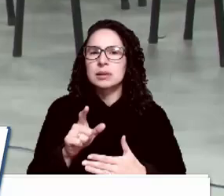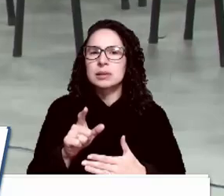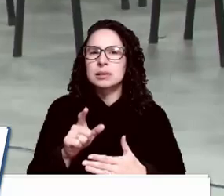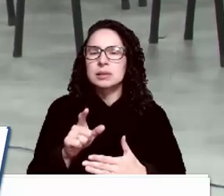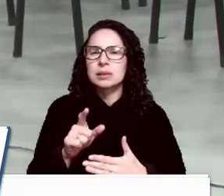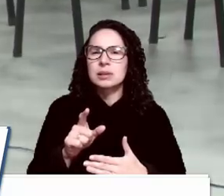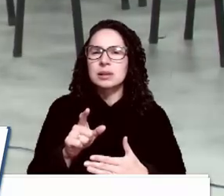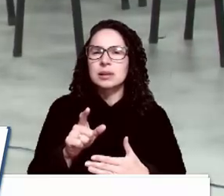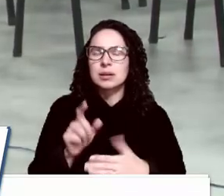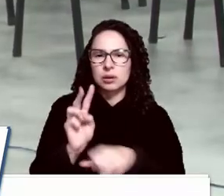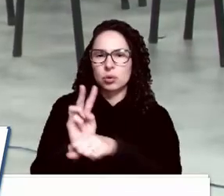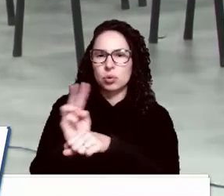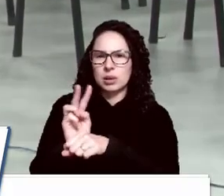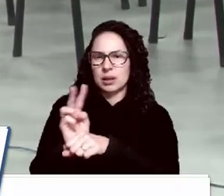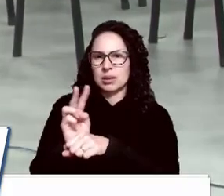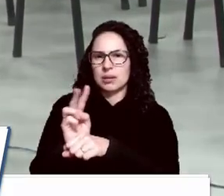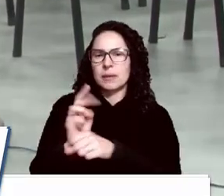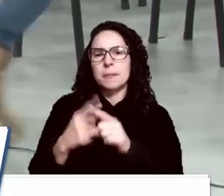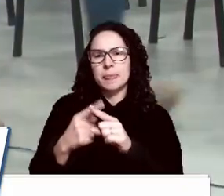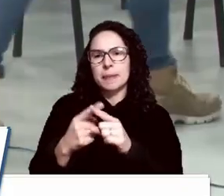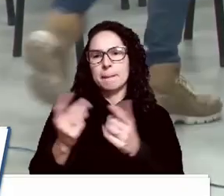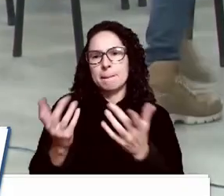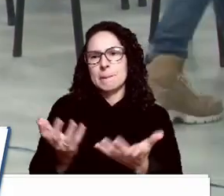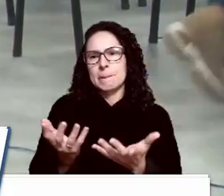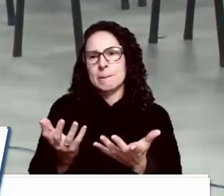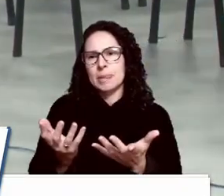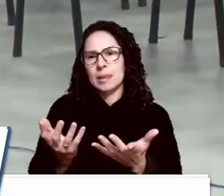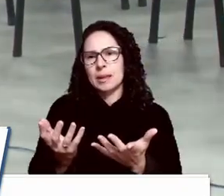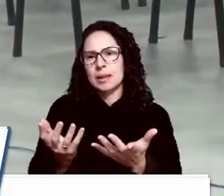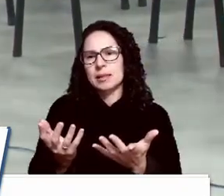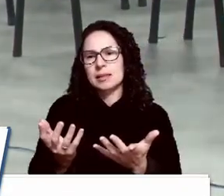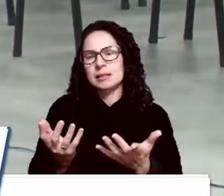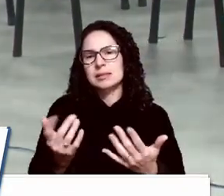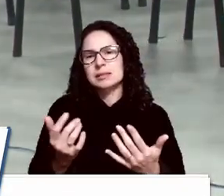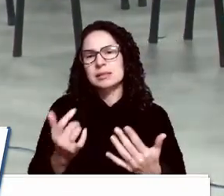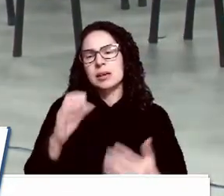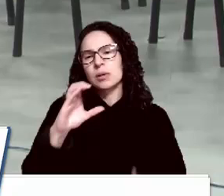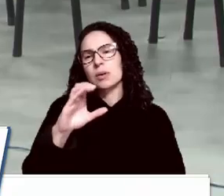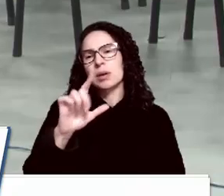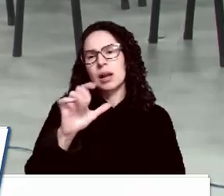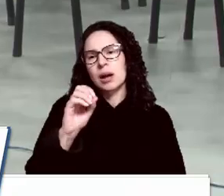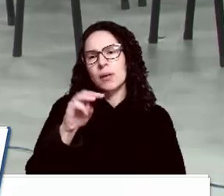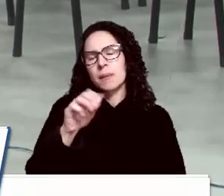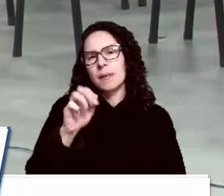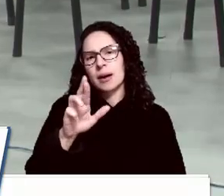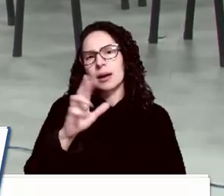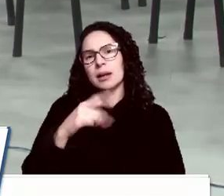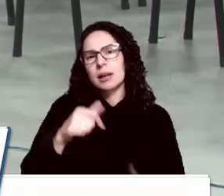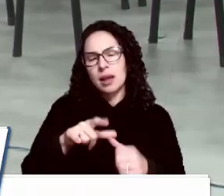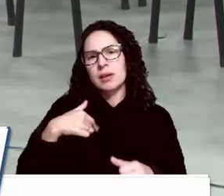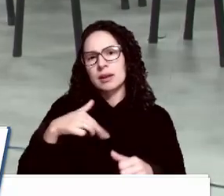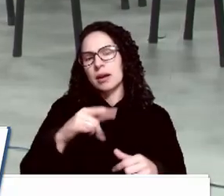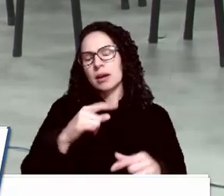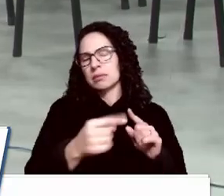essa proteção, porque hoje, eu vou até citar aqui, que a pessoa se chama Cleomar, ele estava andando e tinha um estilhaço no